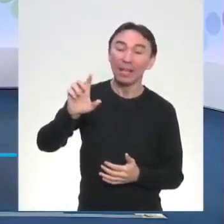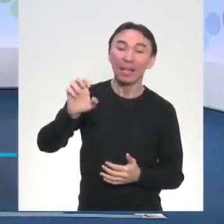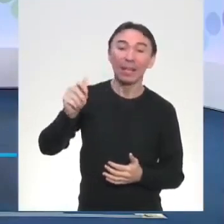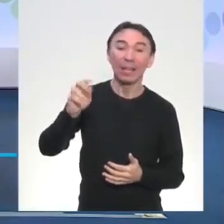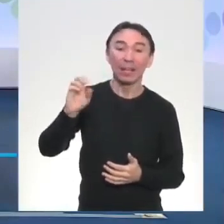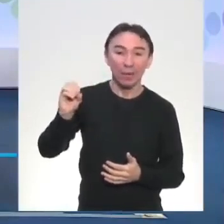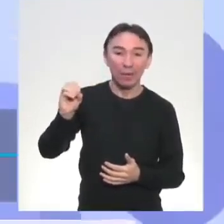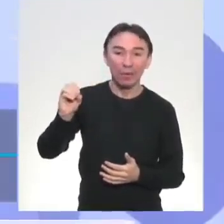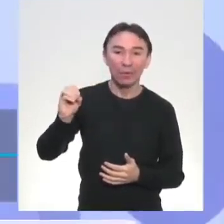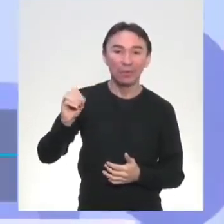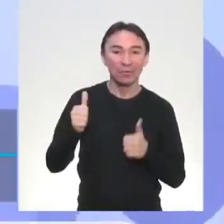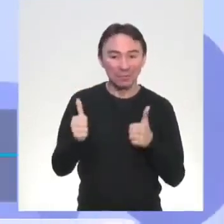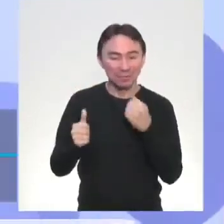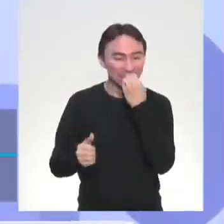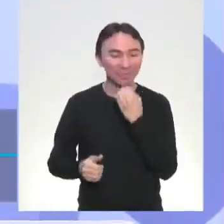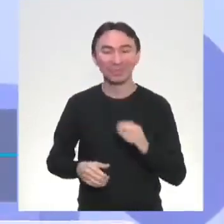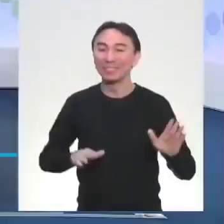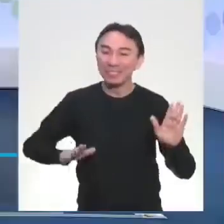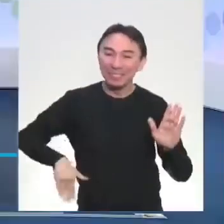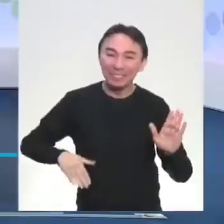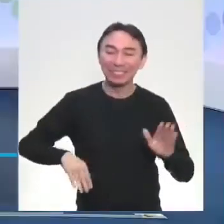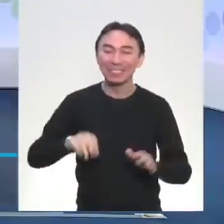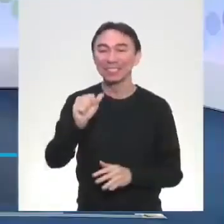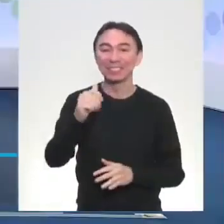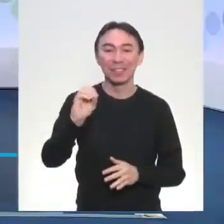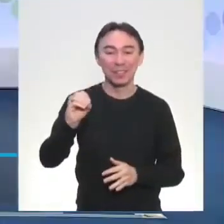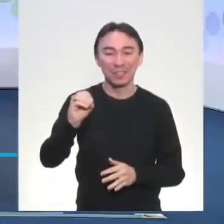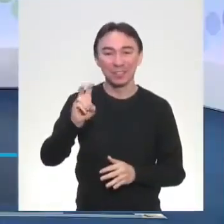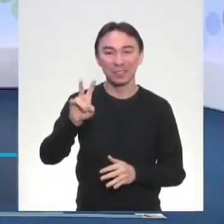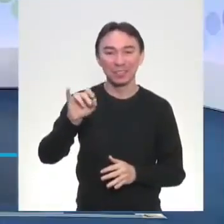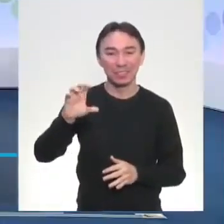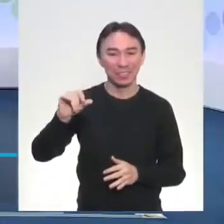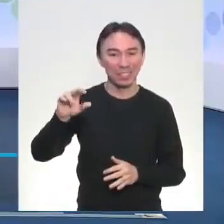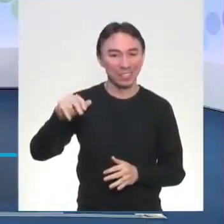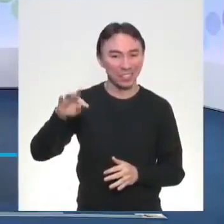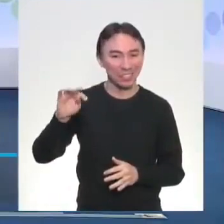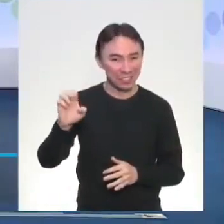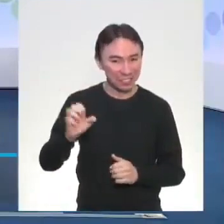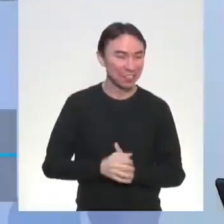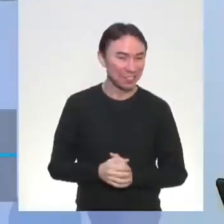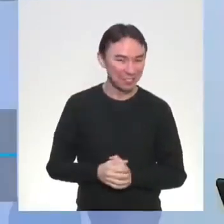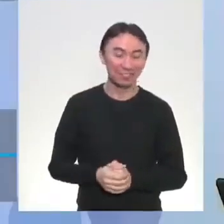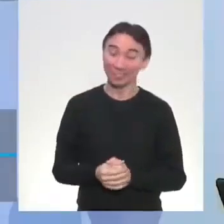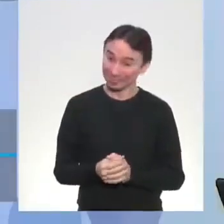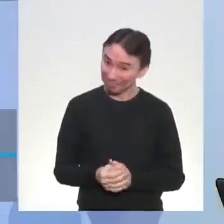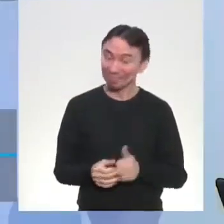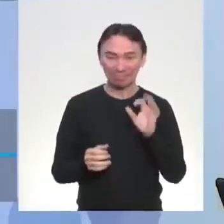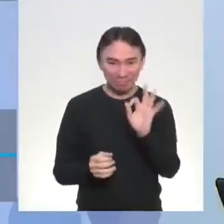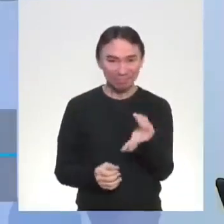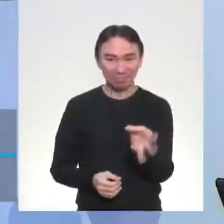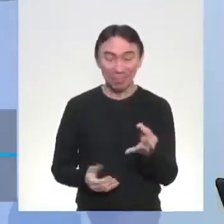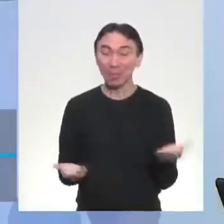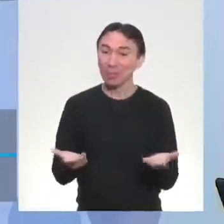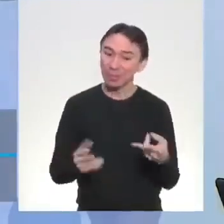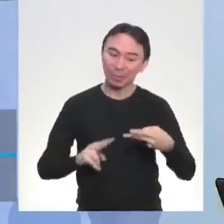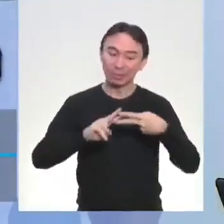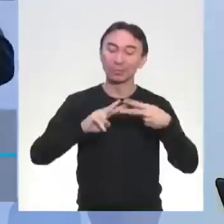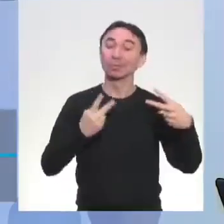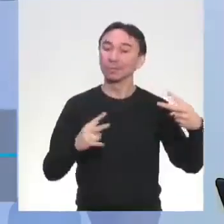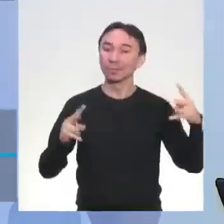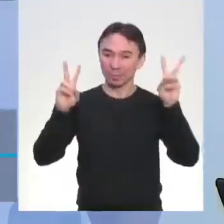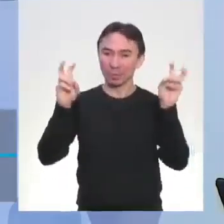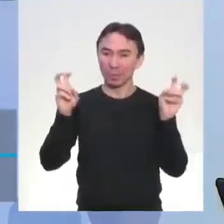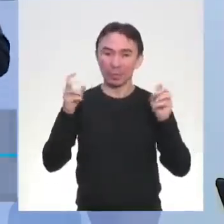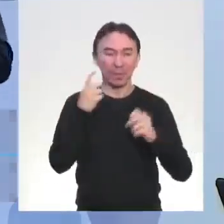bom? Abraço a todos, obrigado. Tenhamos uma boa aula, né, Tony? Bora, vamos lá. Então, como eu falei, a gente vai falar sobre geometria. Vamos dar uma olhadinha